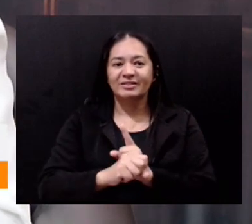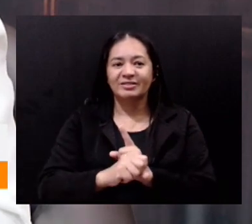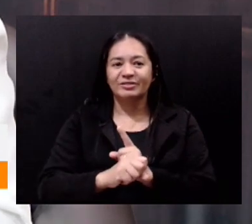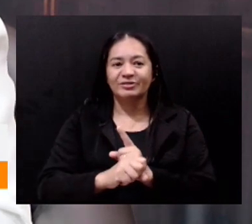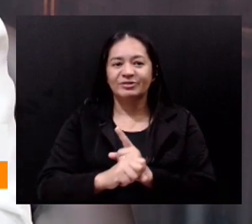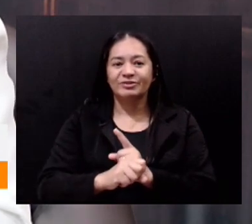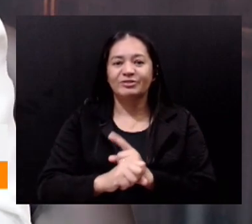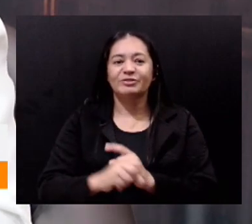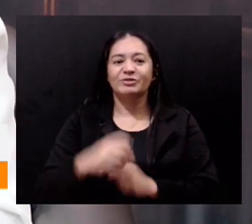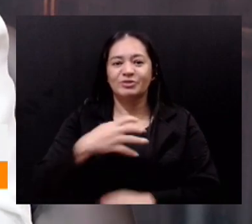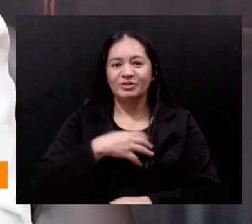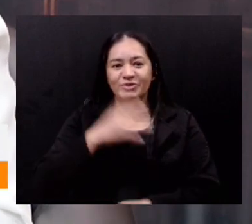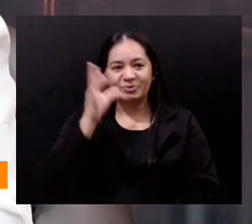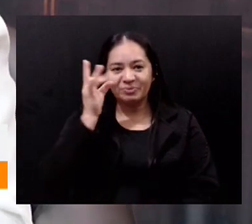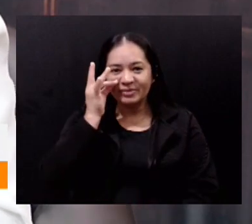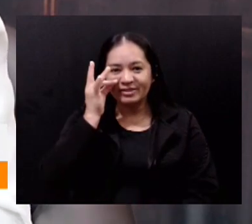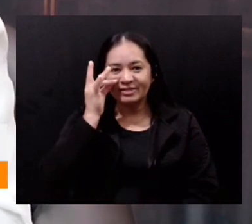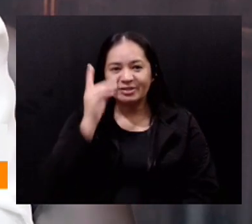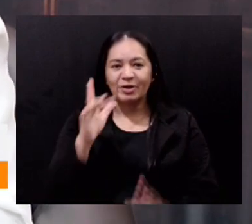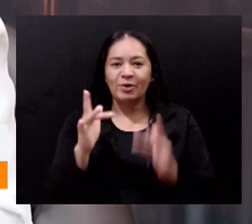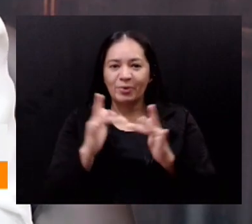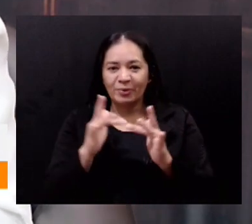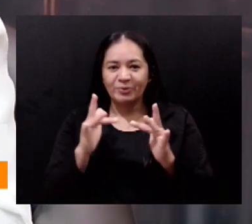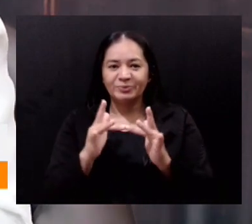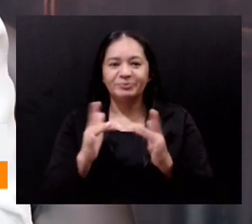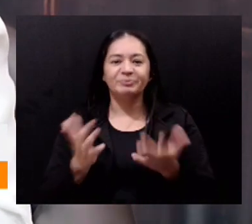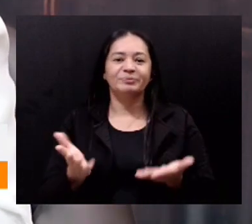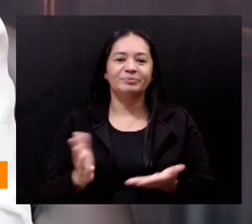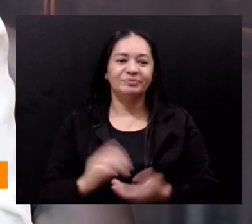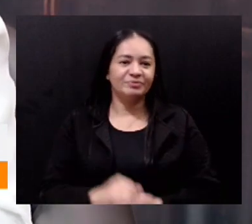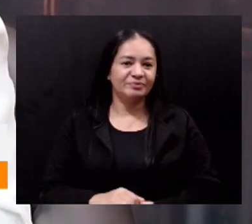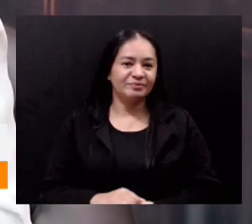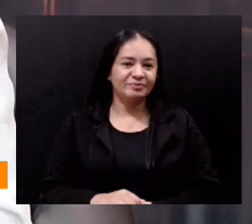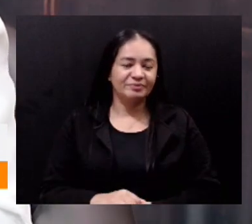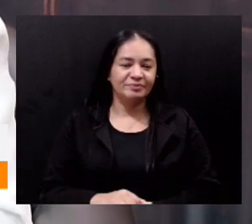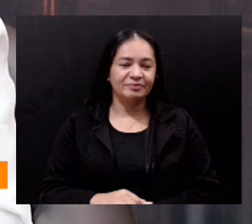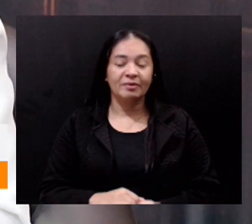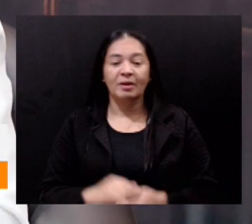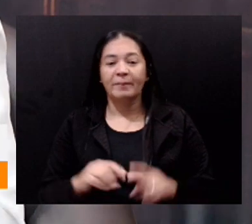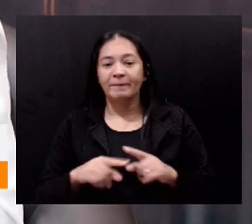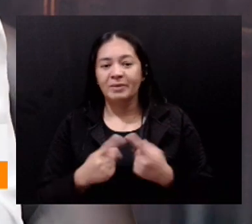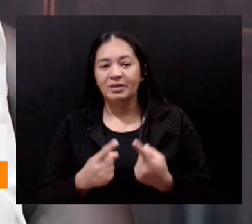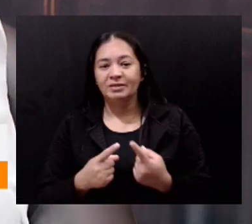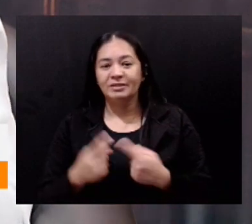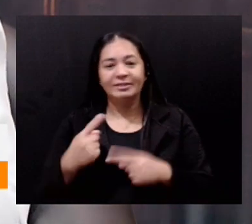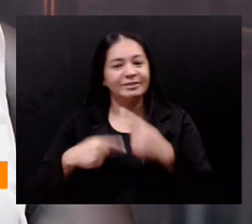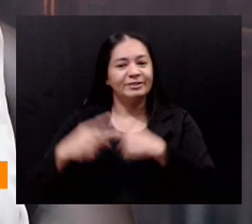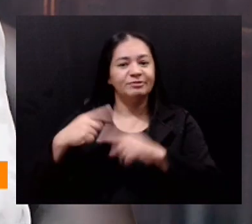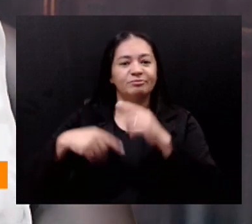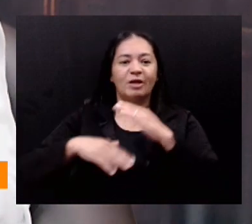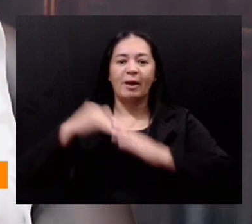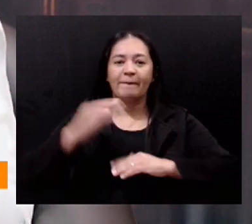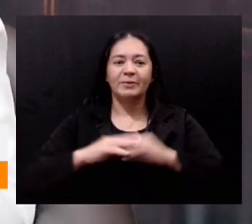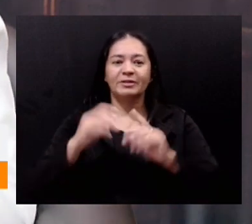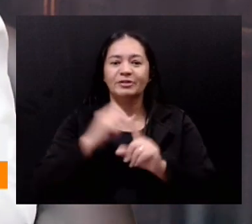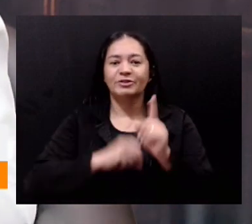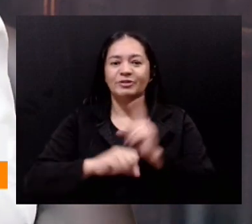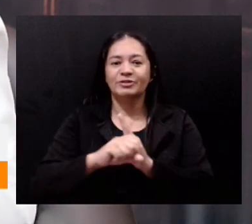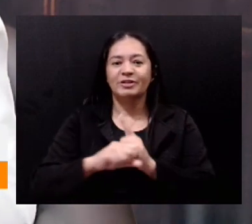em contato Sim. pessoalmente. E por não muitas vezes desenvolver essas habilidades sociais, eles aproveitam, eles